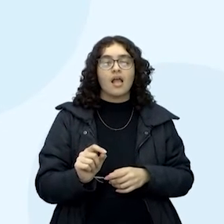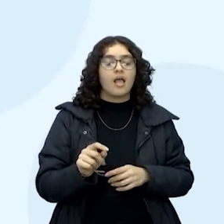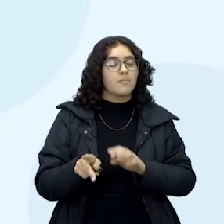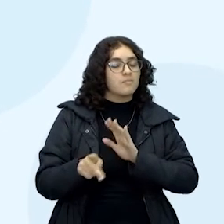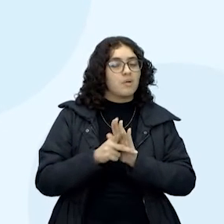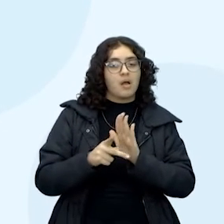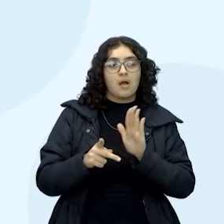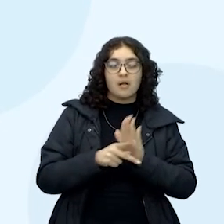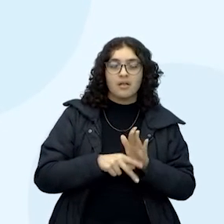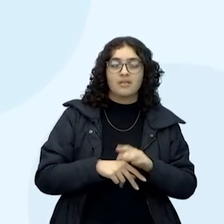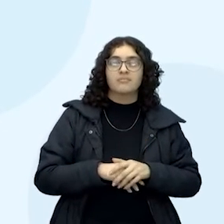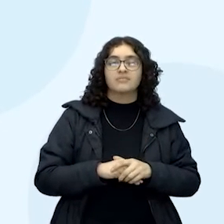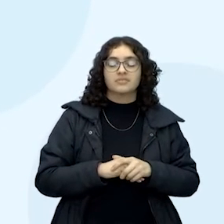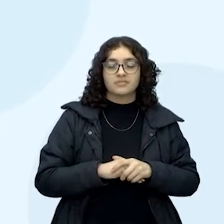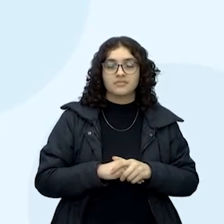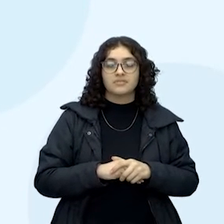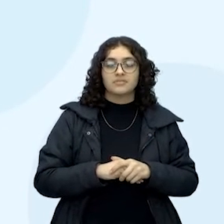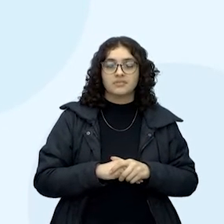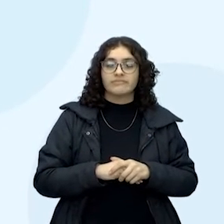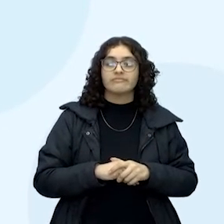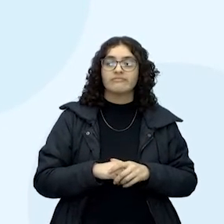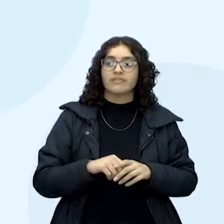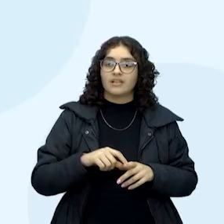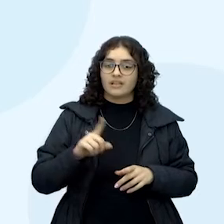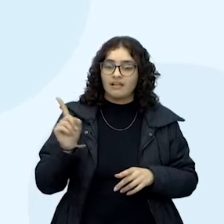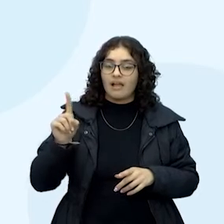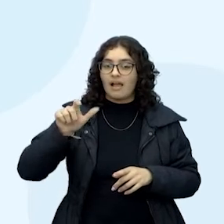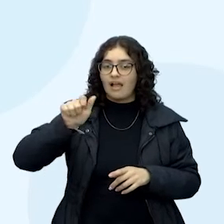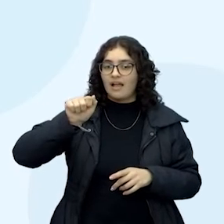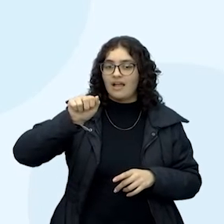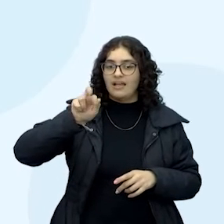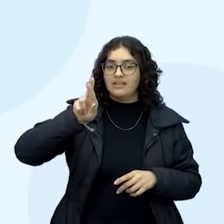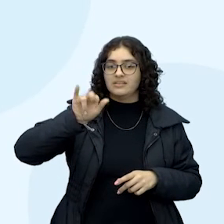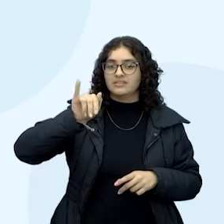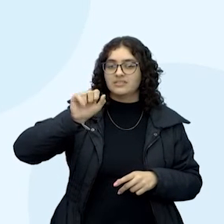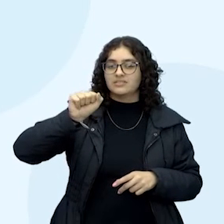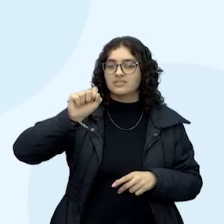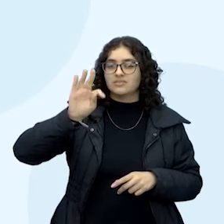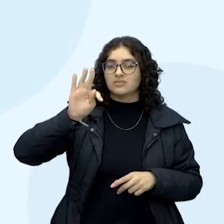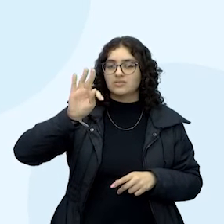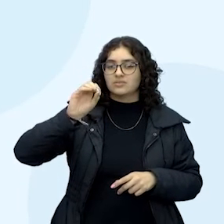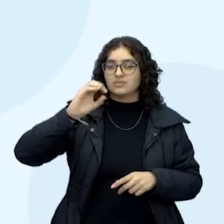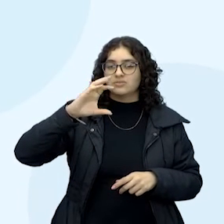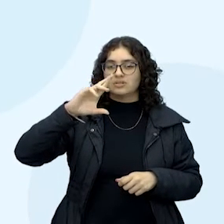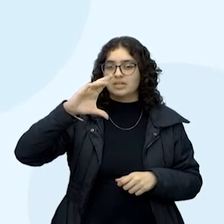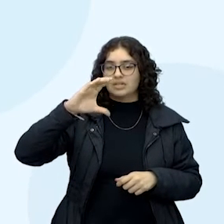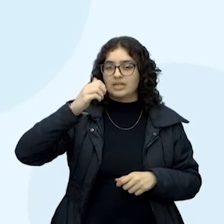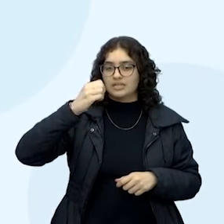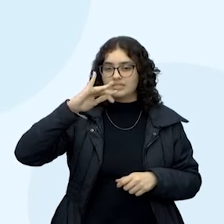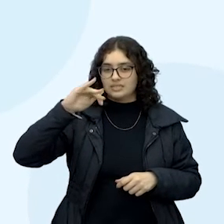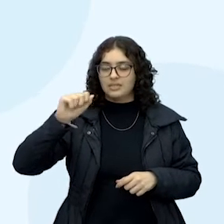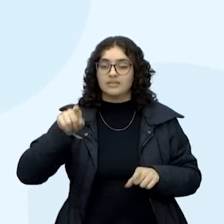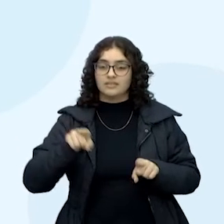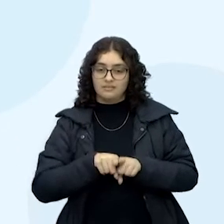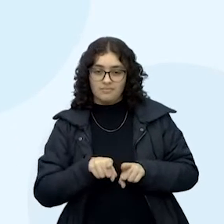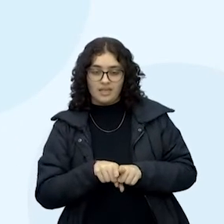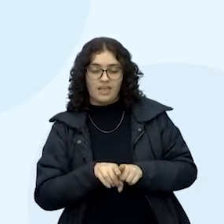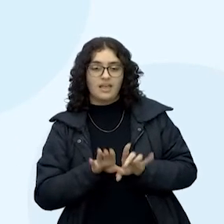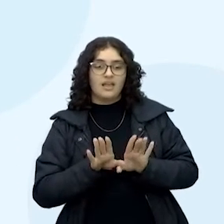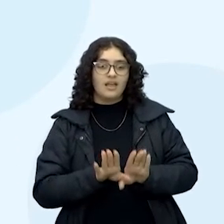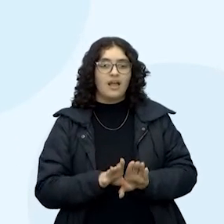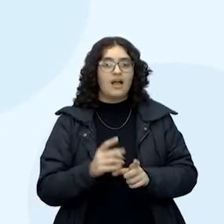legítimo. A aristocracia, segundo Aristóteles, também é um regime legítimo,